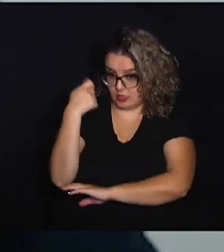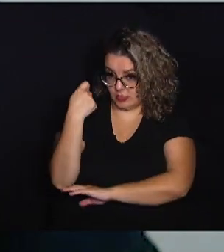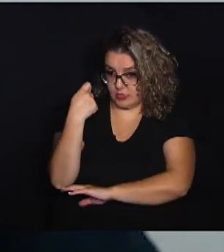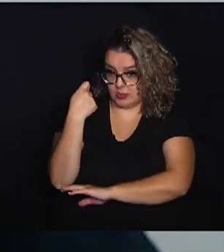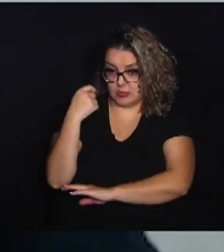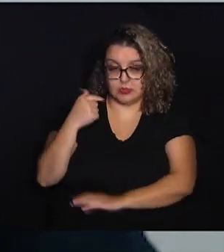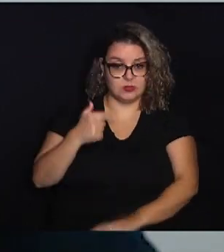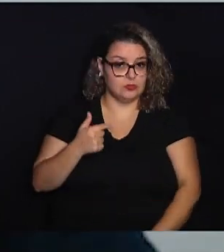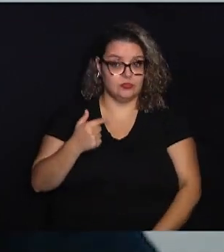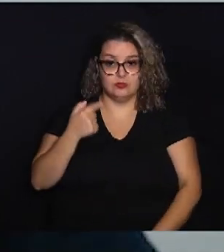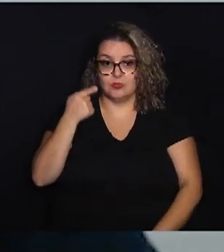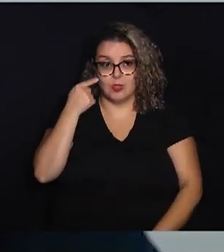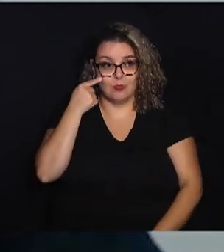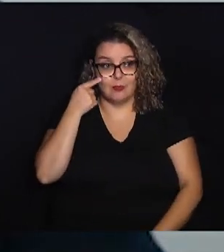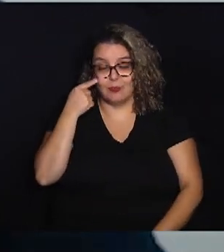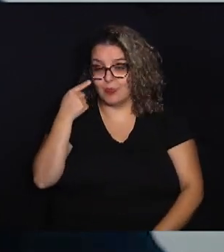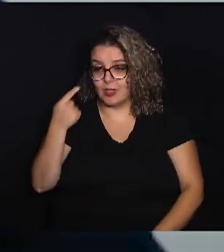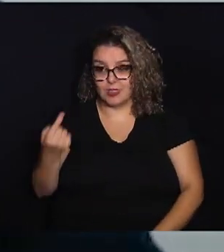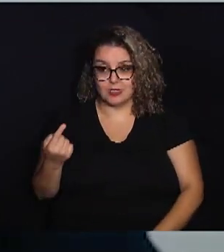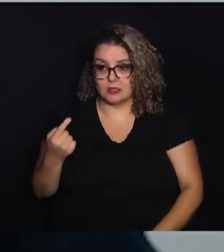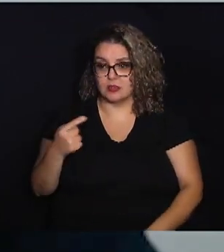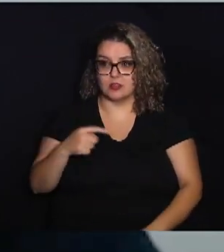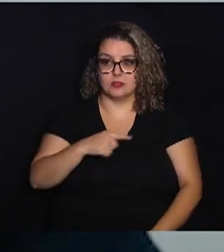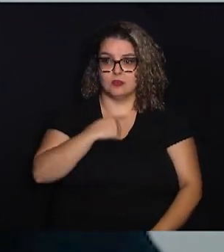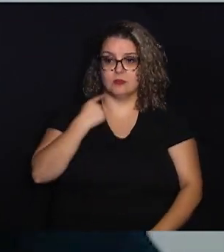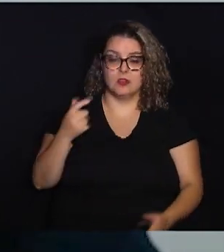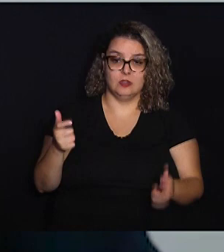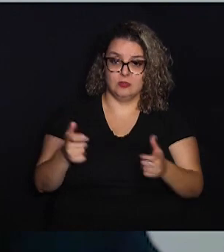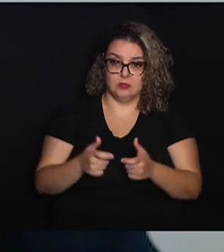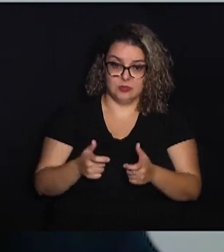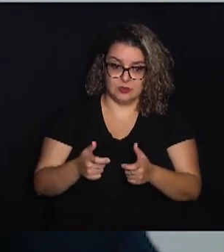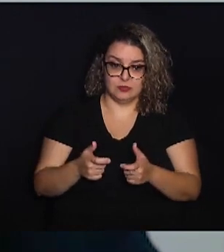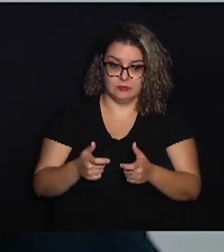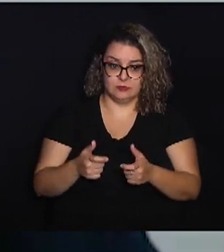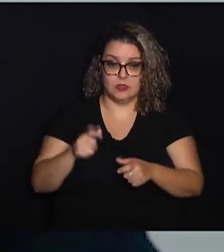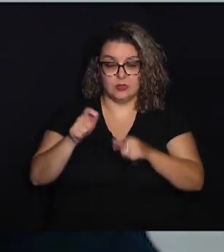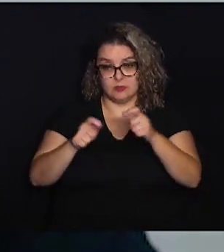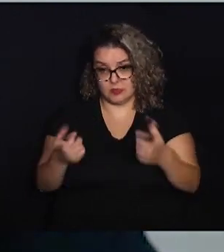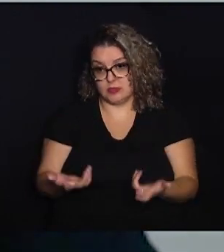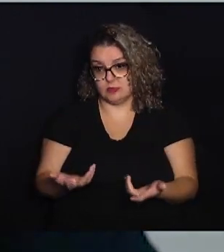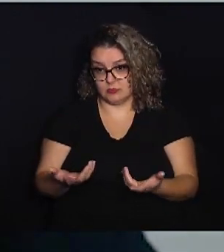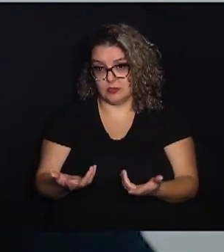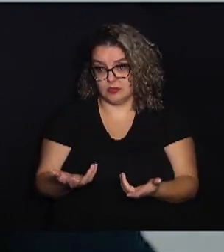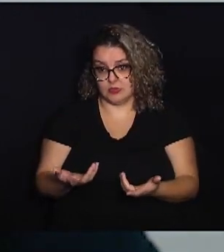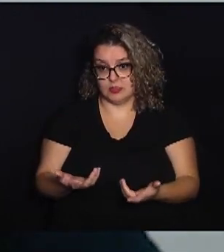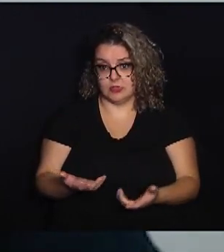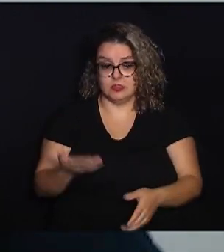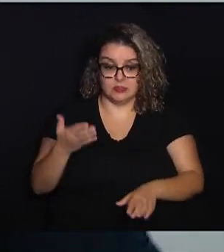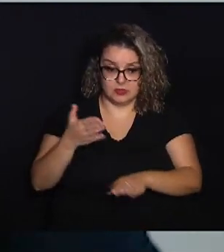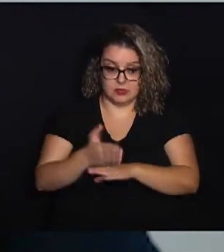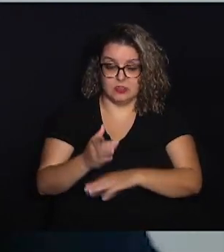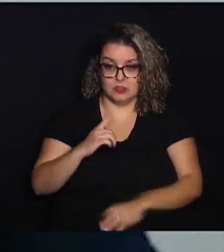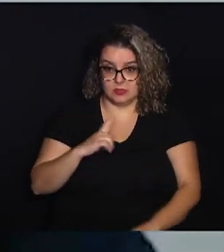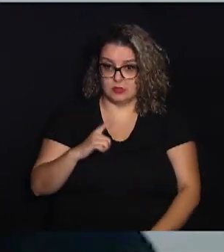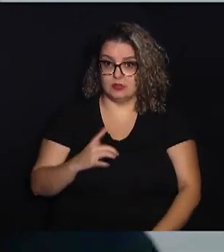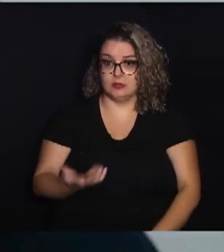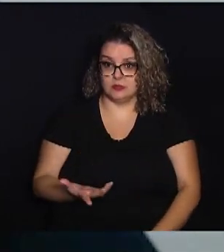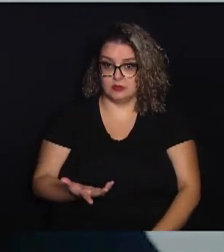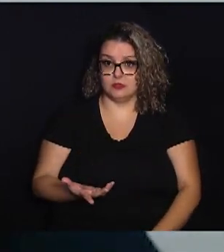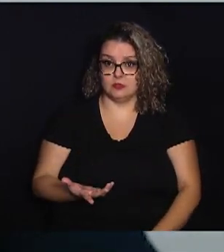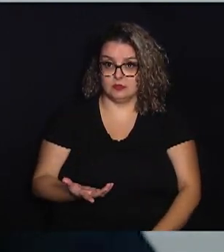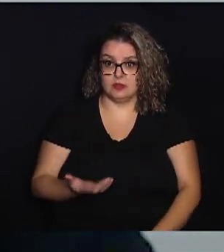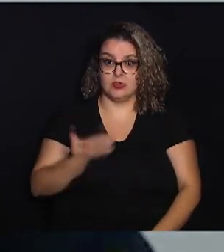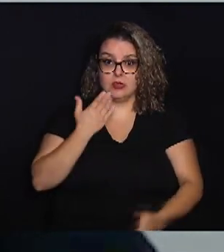uma perspectiva, num curto período de tempo, né, das pessoas poderem ter acesso, né, a